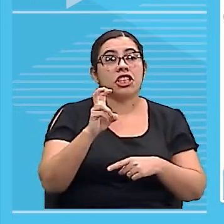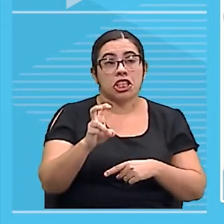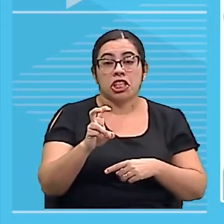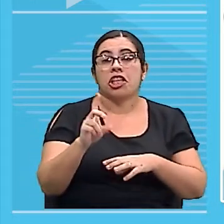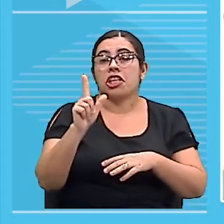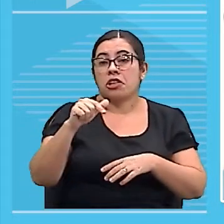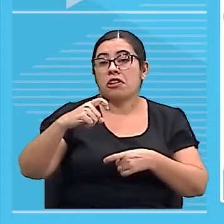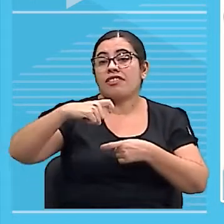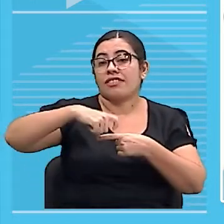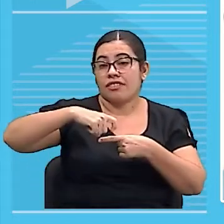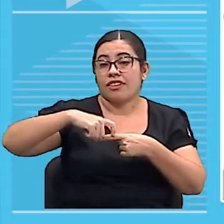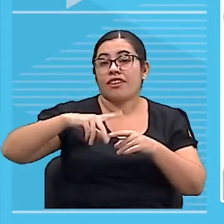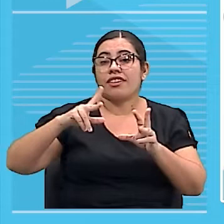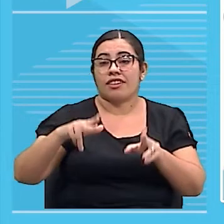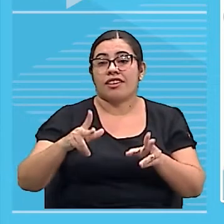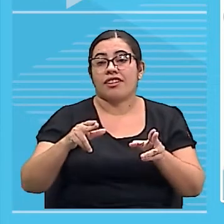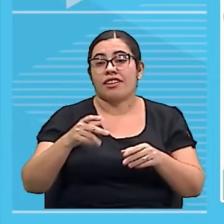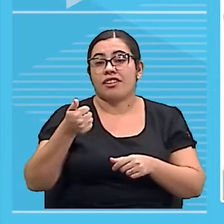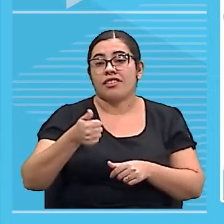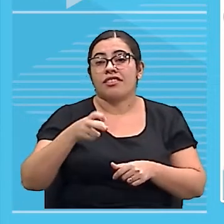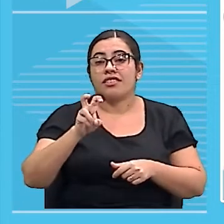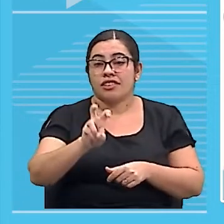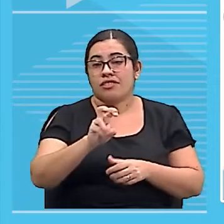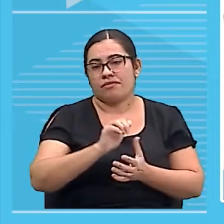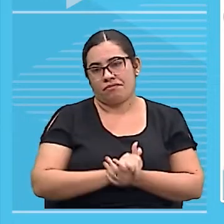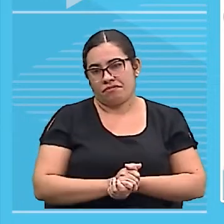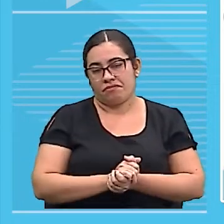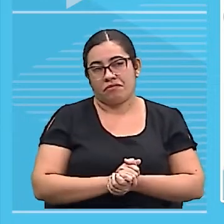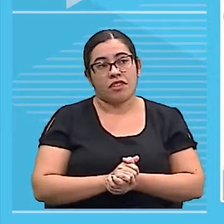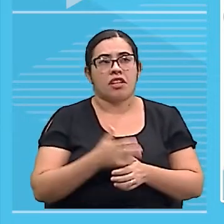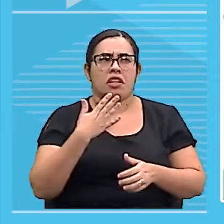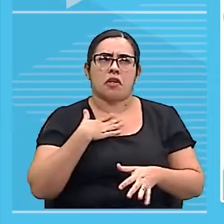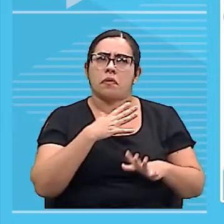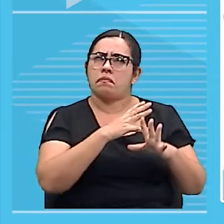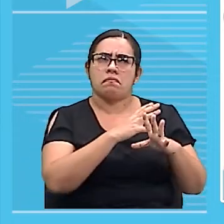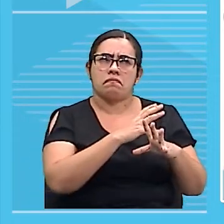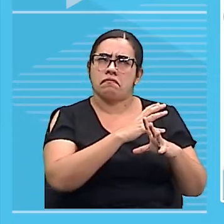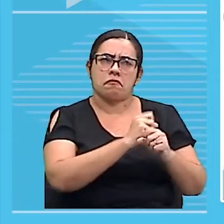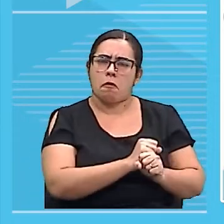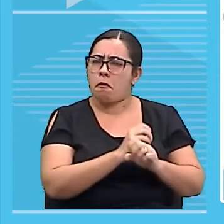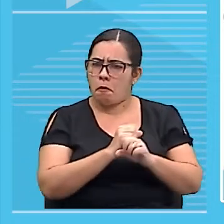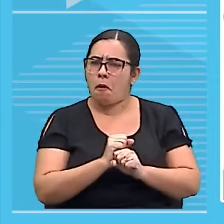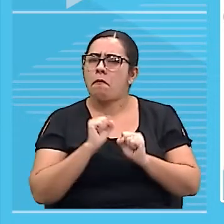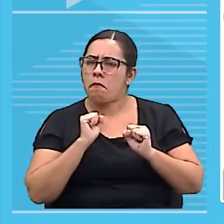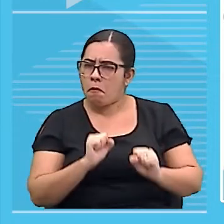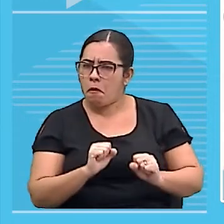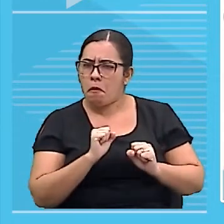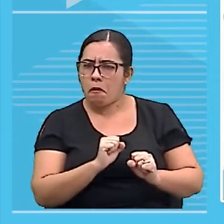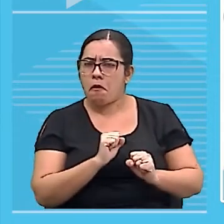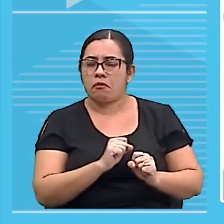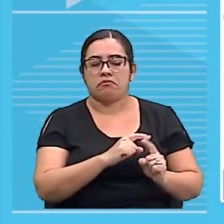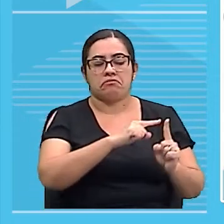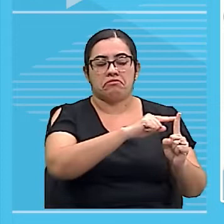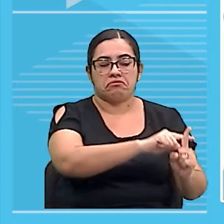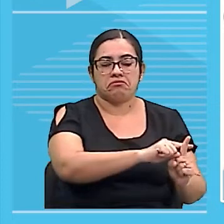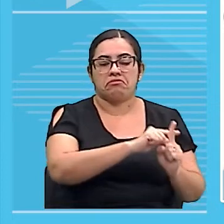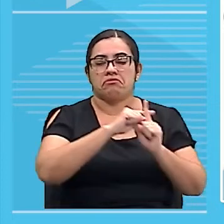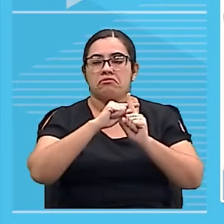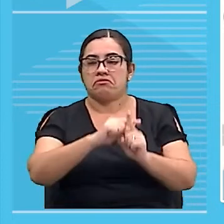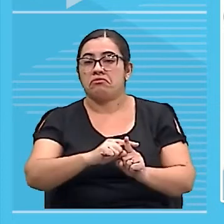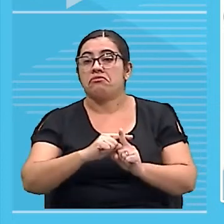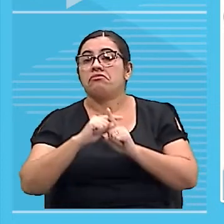Olá professores eu somar separadamente vai dar certo também vai soma aí é